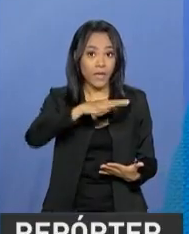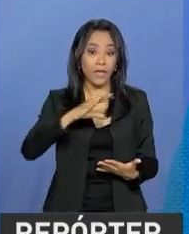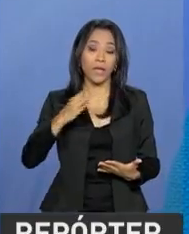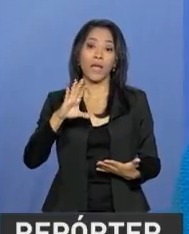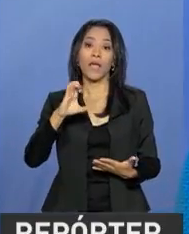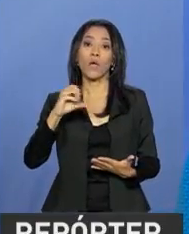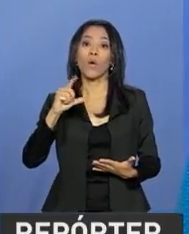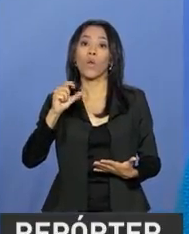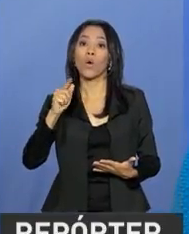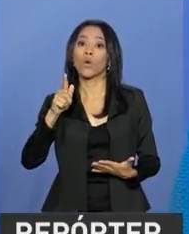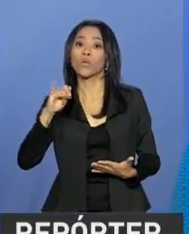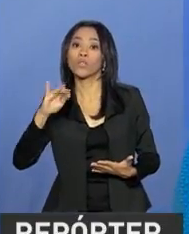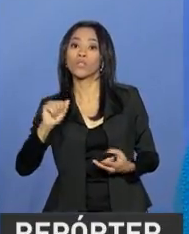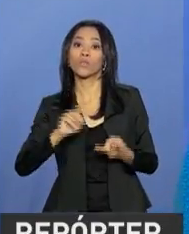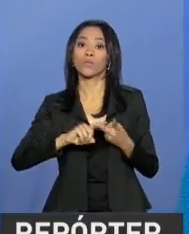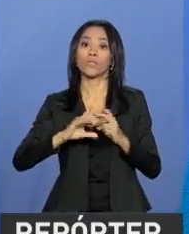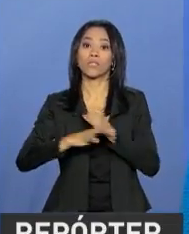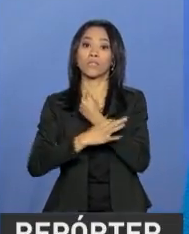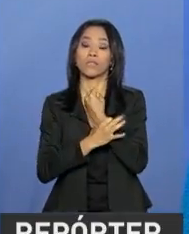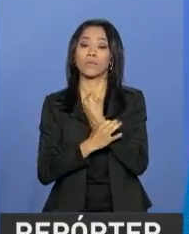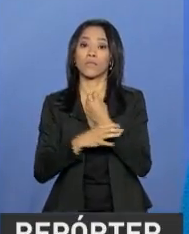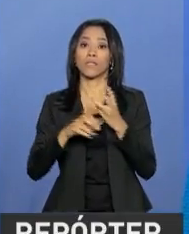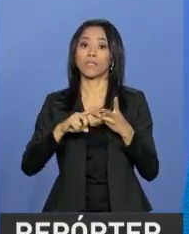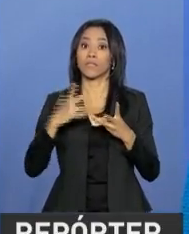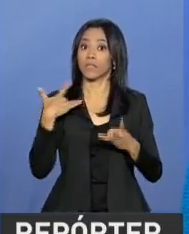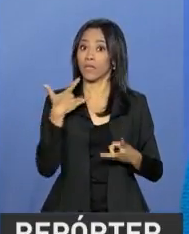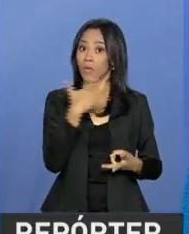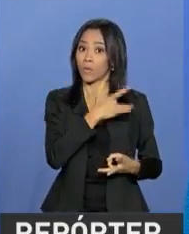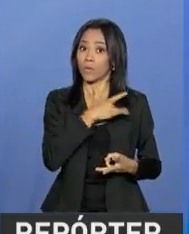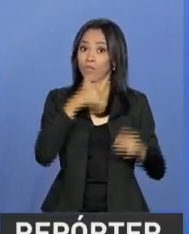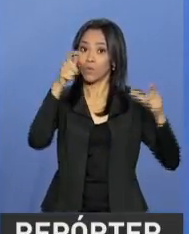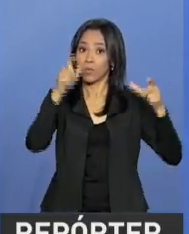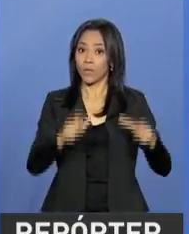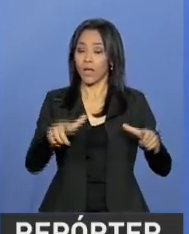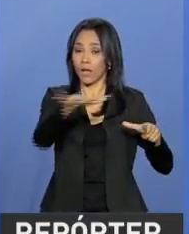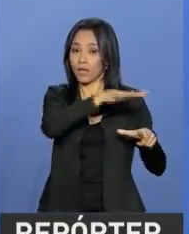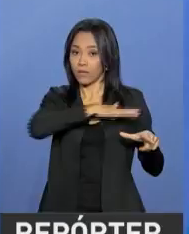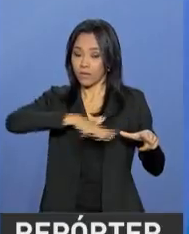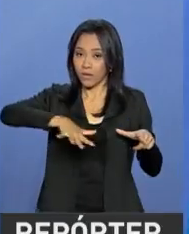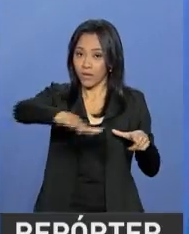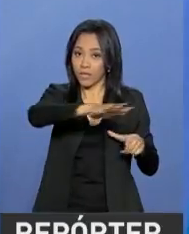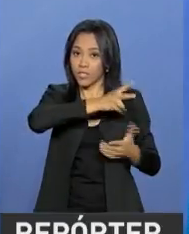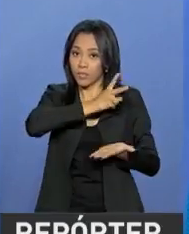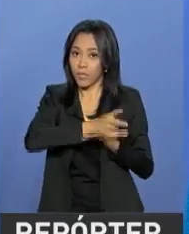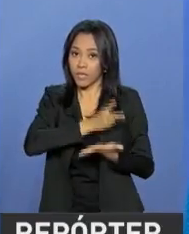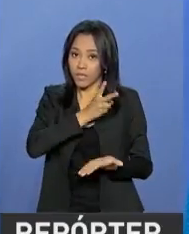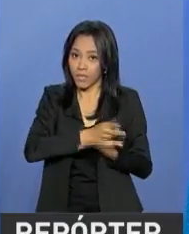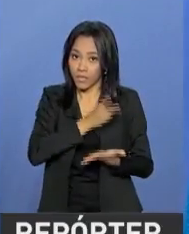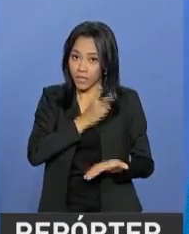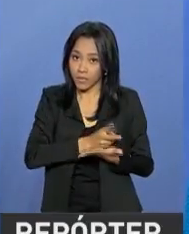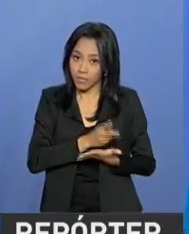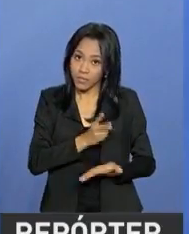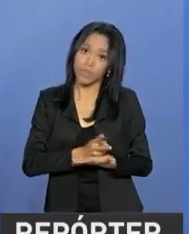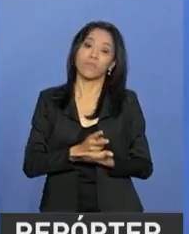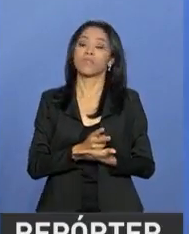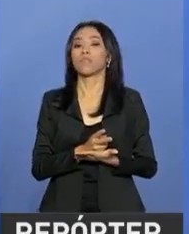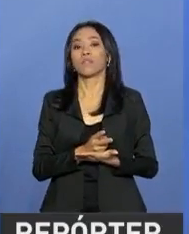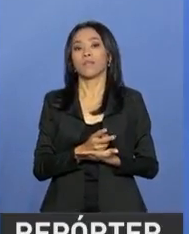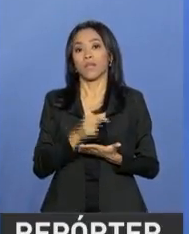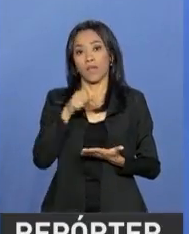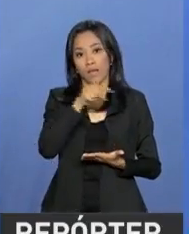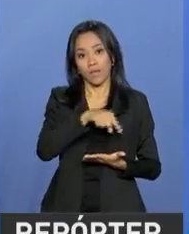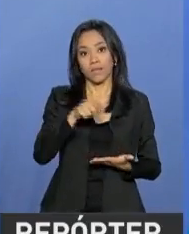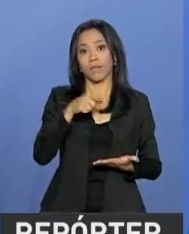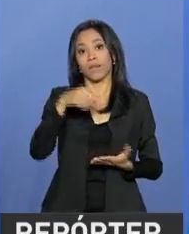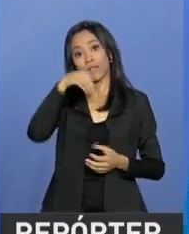valor em termos de segurança e também os benefícios da fama de saúde que advém de mantermos esses locais tanto em terra quanto